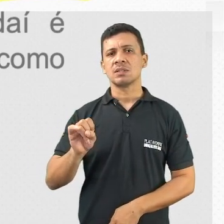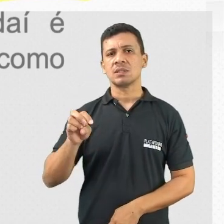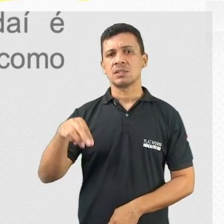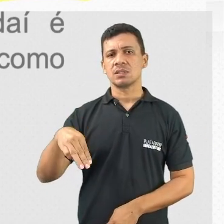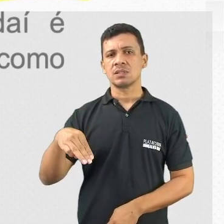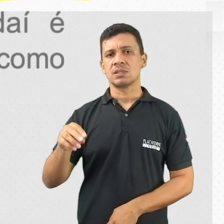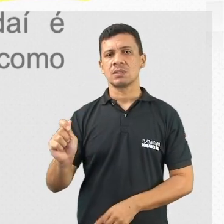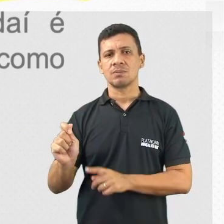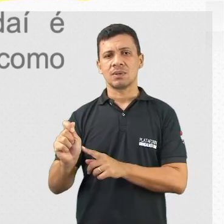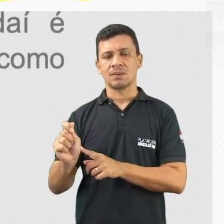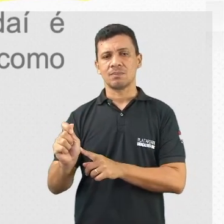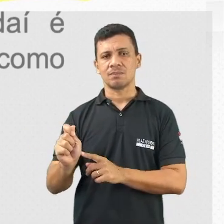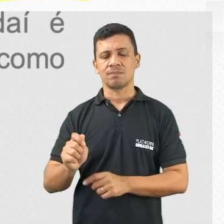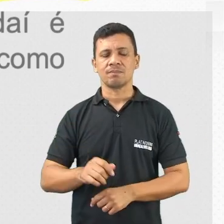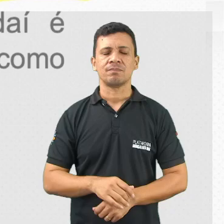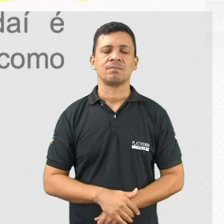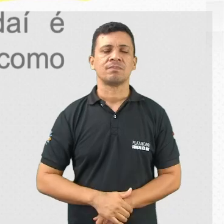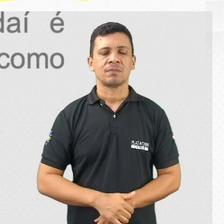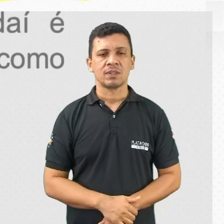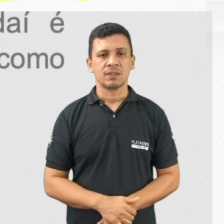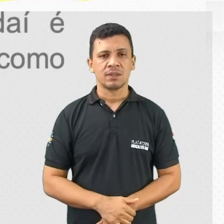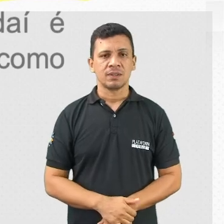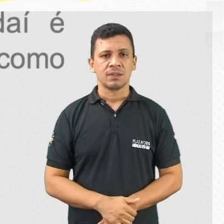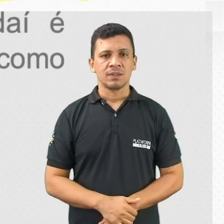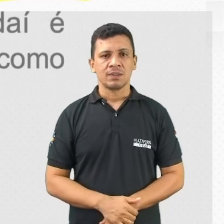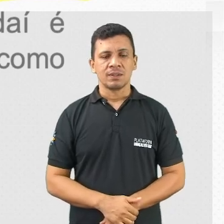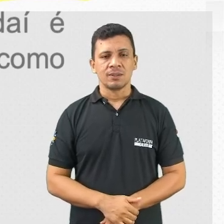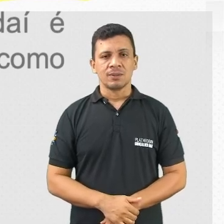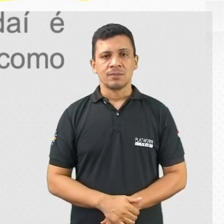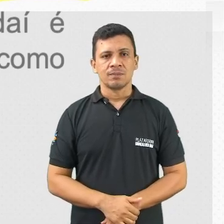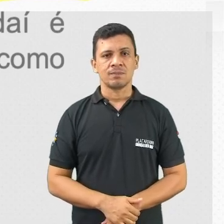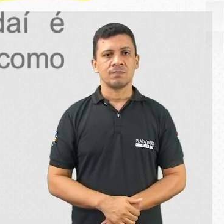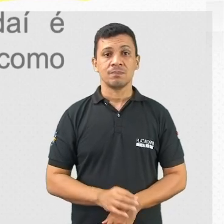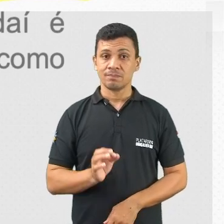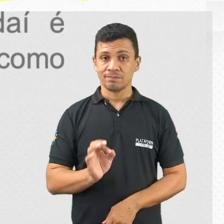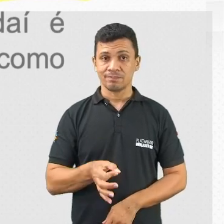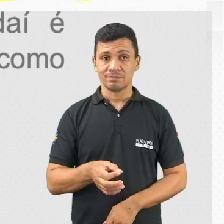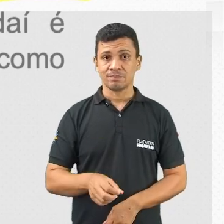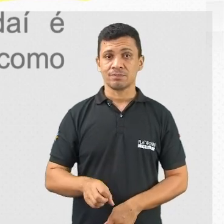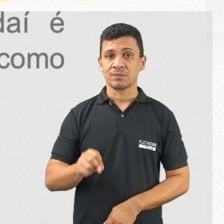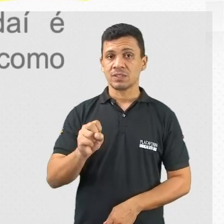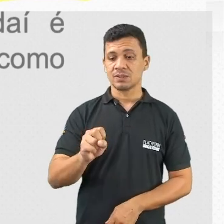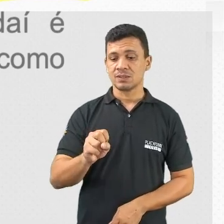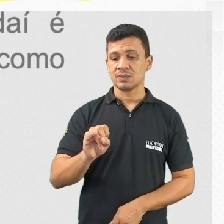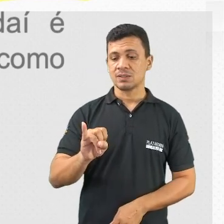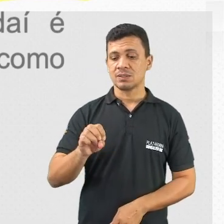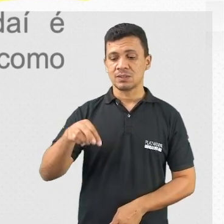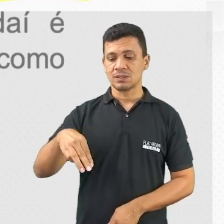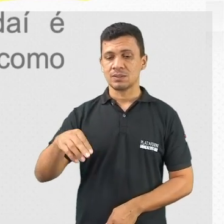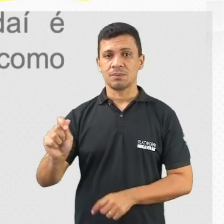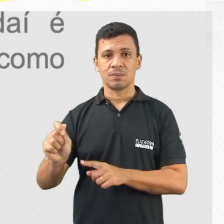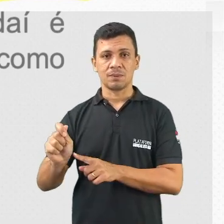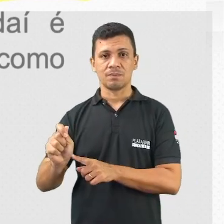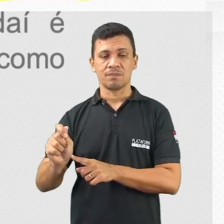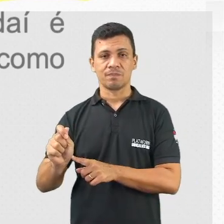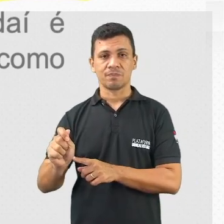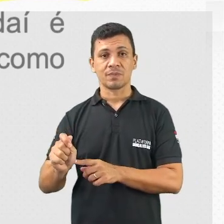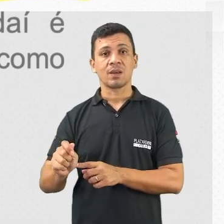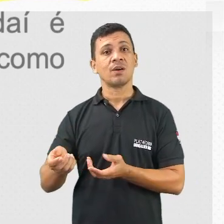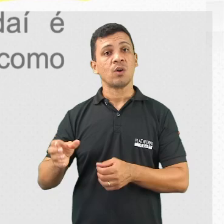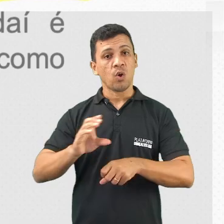Botar aqui em cima. Aqui em cima, o cima, tá certo? Silício e magnésio, beleza? Crosta da